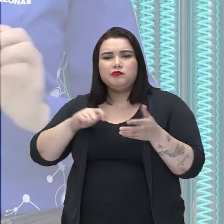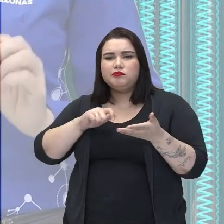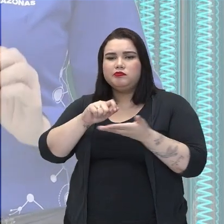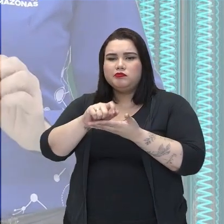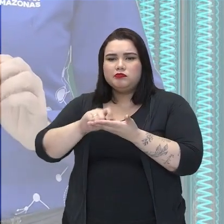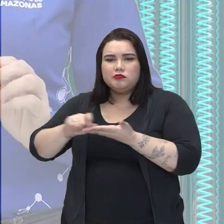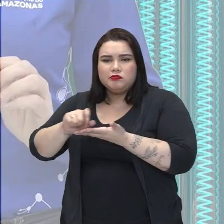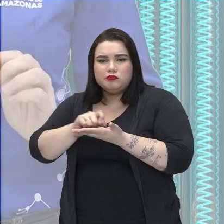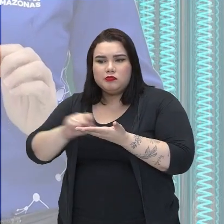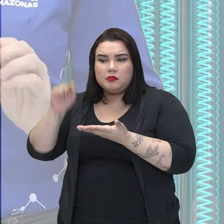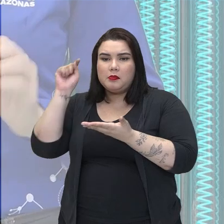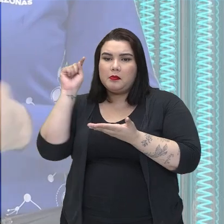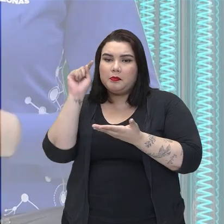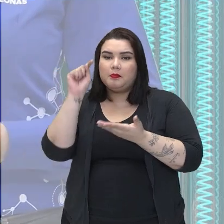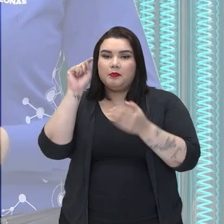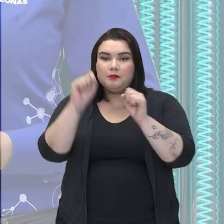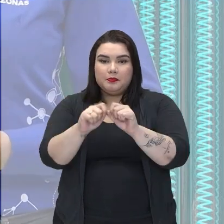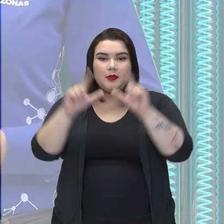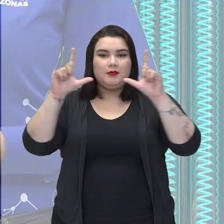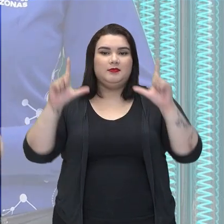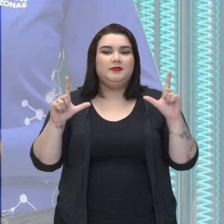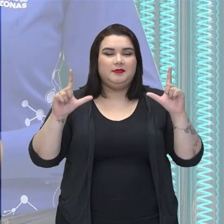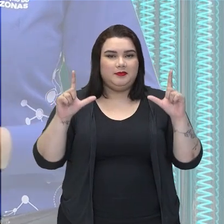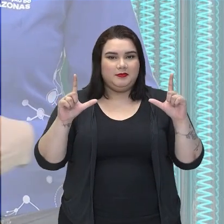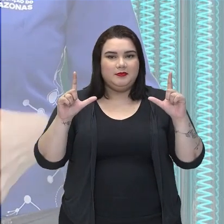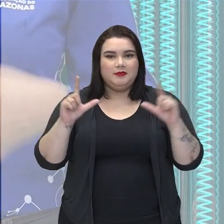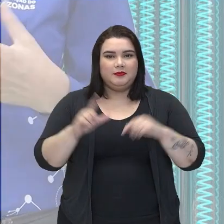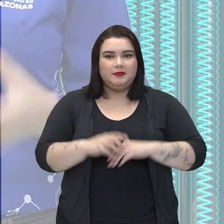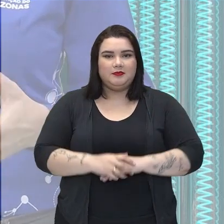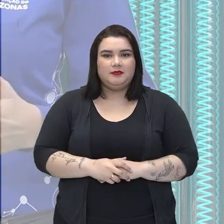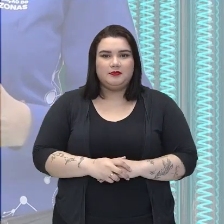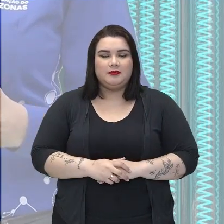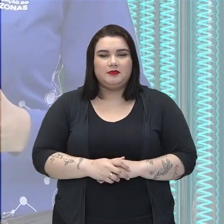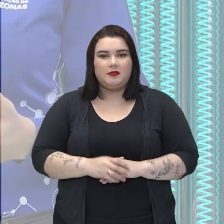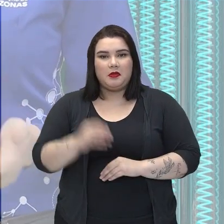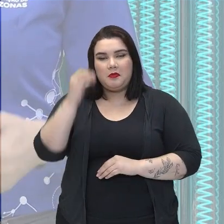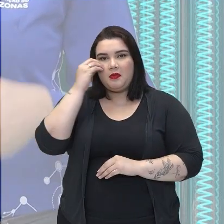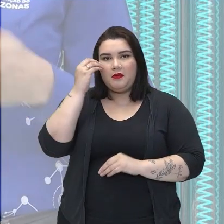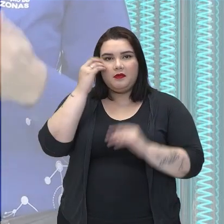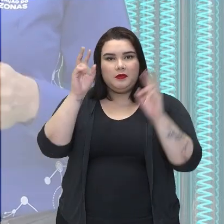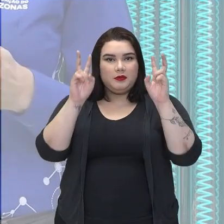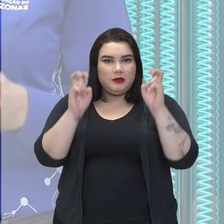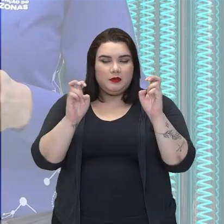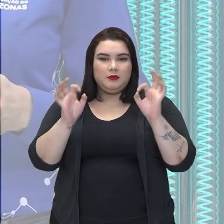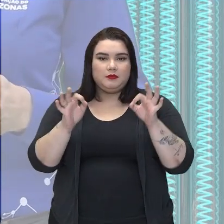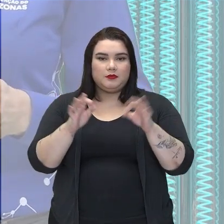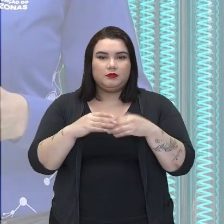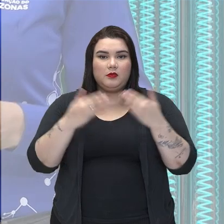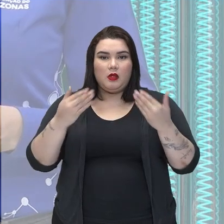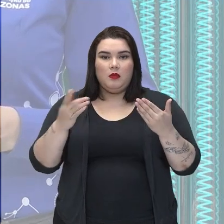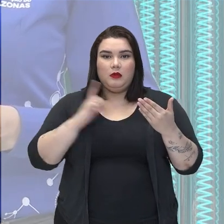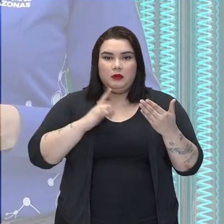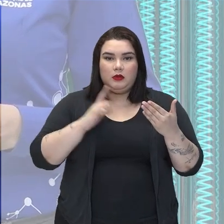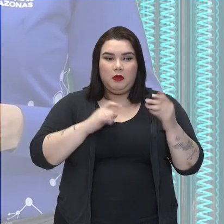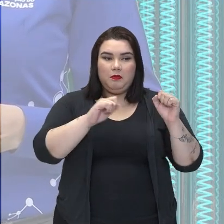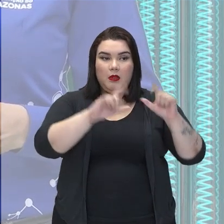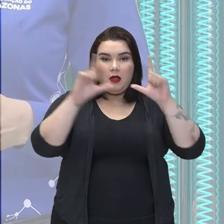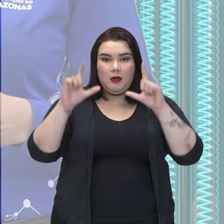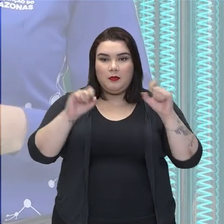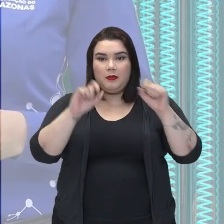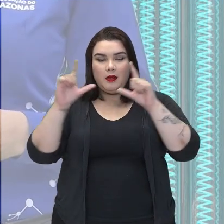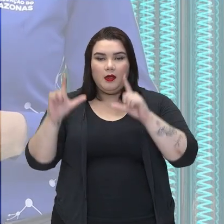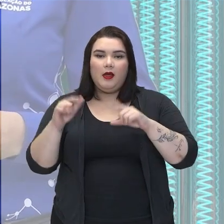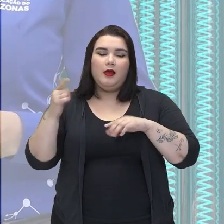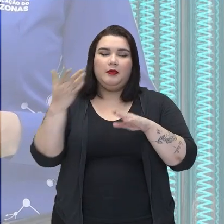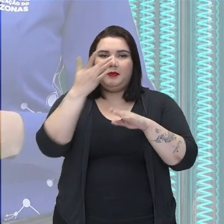aqui. Então você vai lá, clique, dá o seu cliquezinho para ver aquele assunto. E quanto mais cliques, né, eles vão gerar o quê?